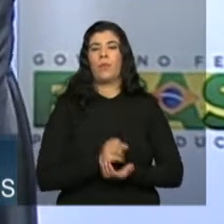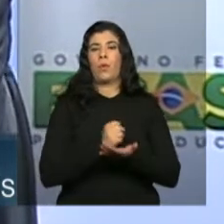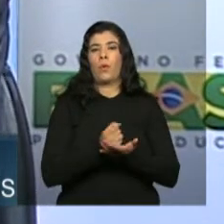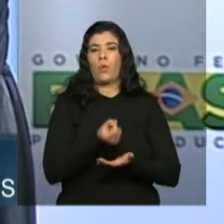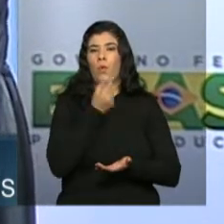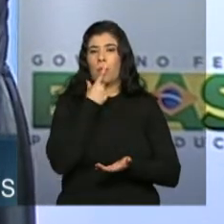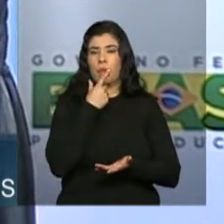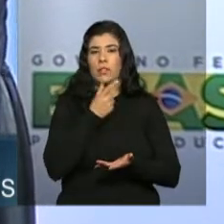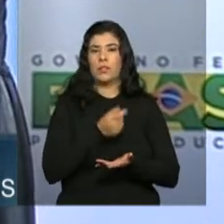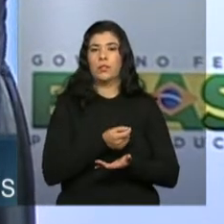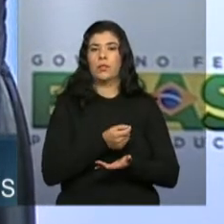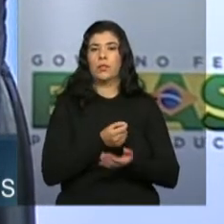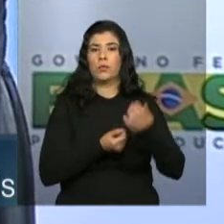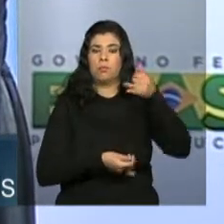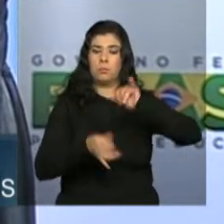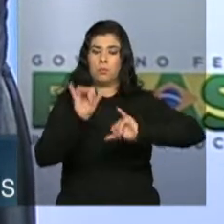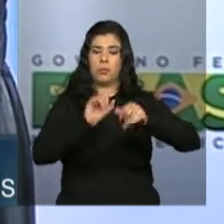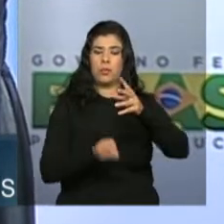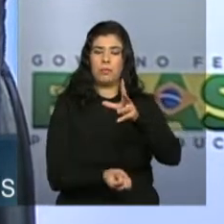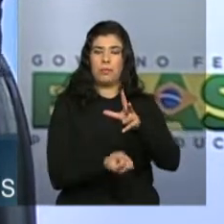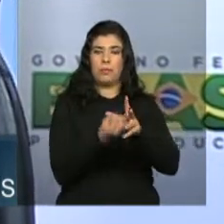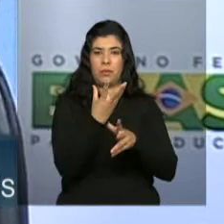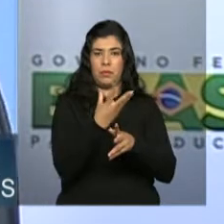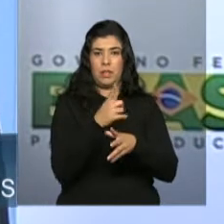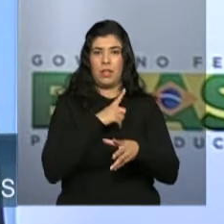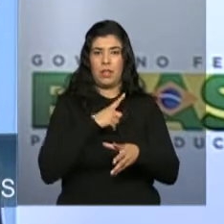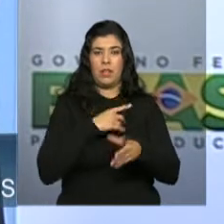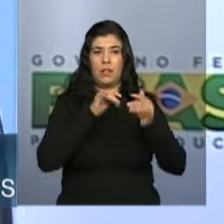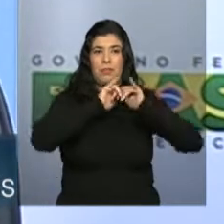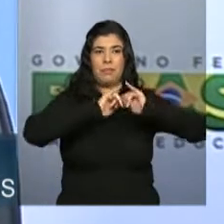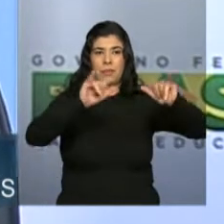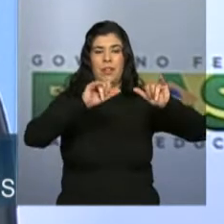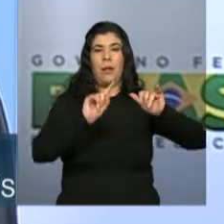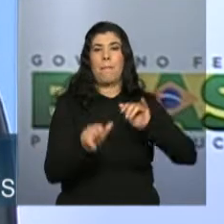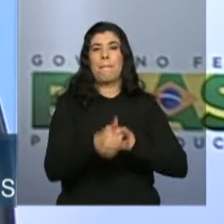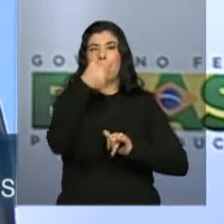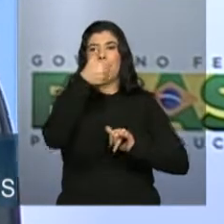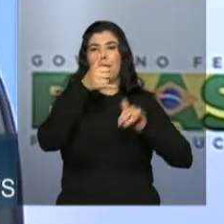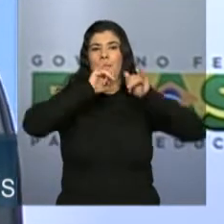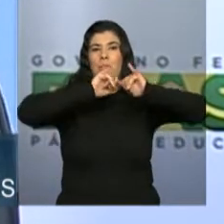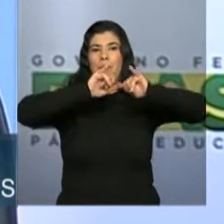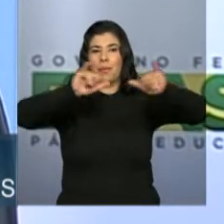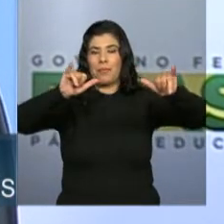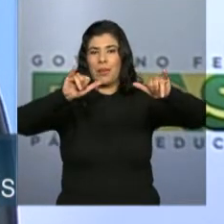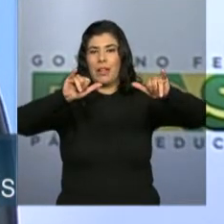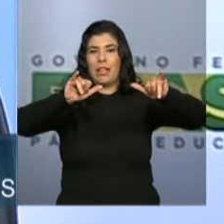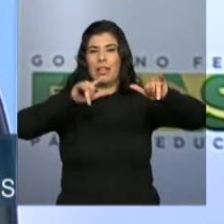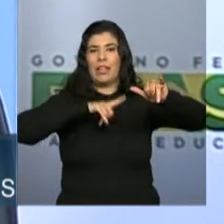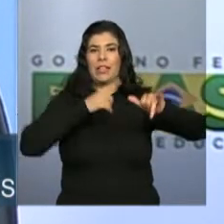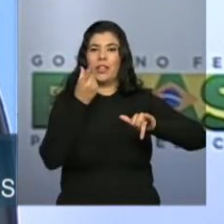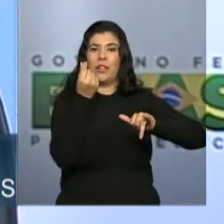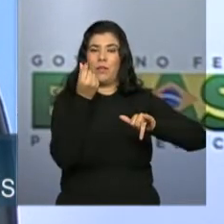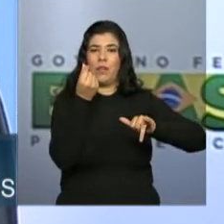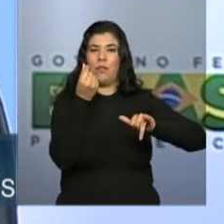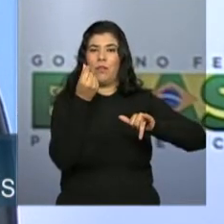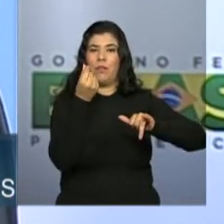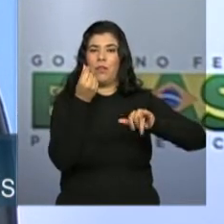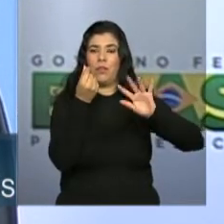lançado tem o preço acerto nos anos subsequentes o preço não aumenta o preço diminui hoje